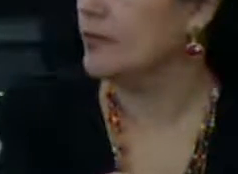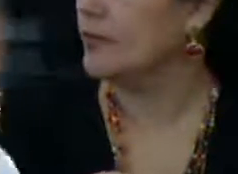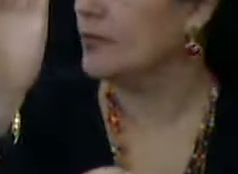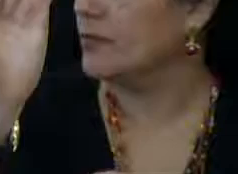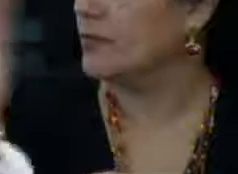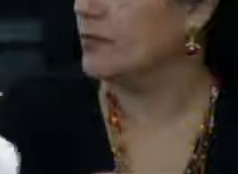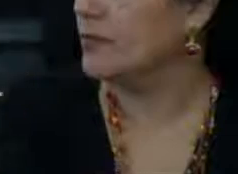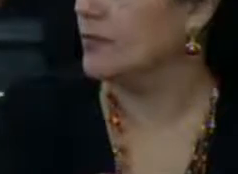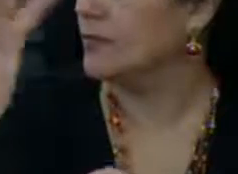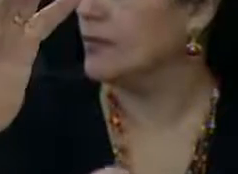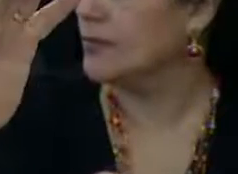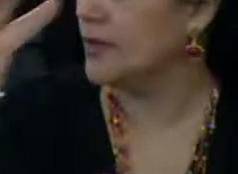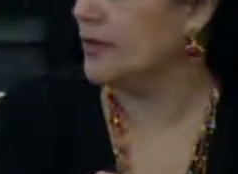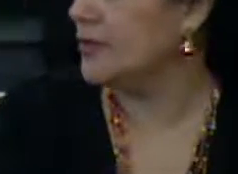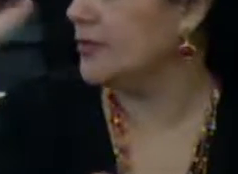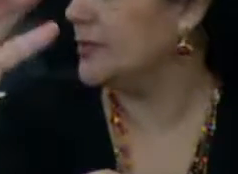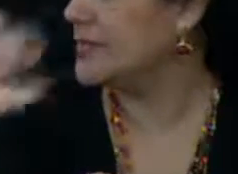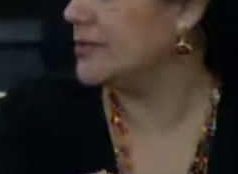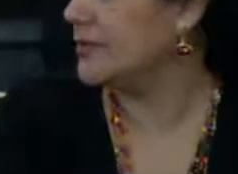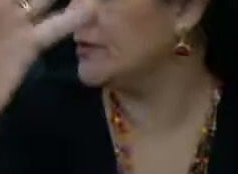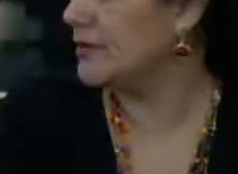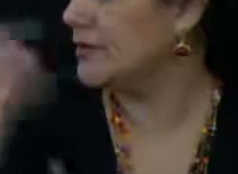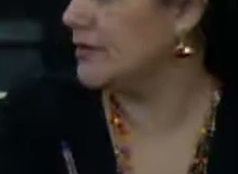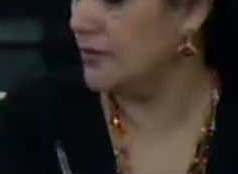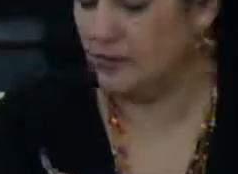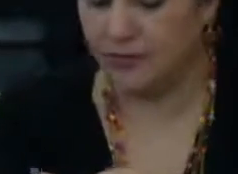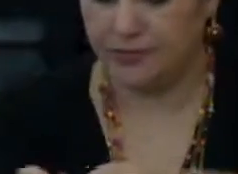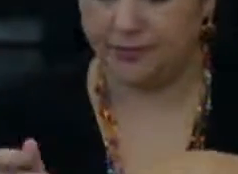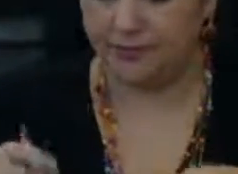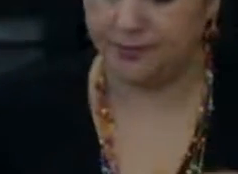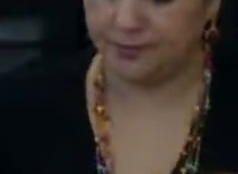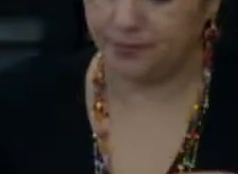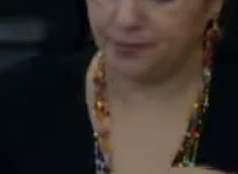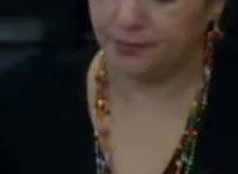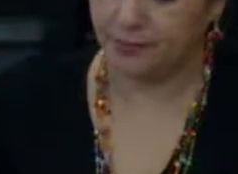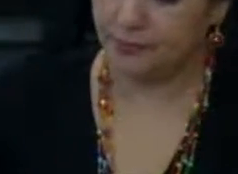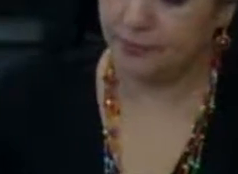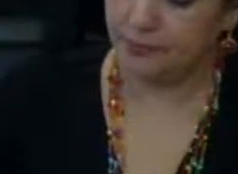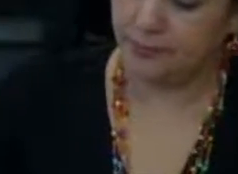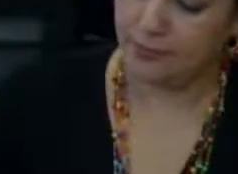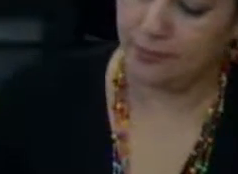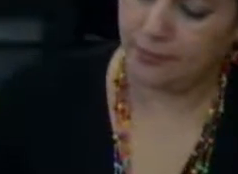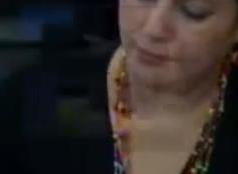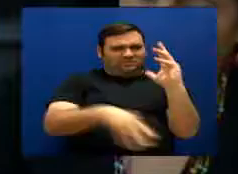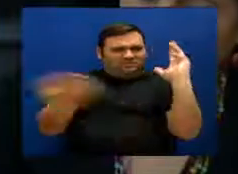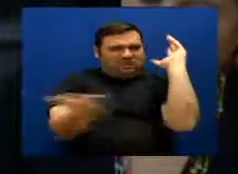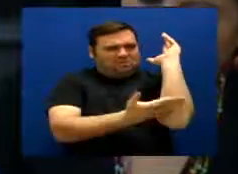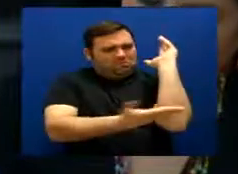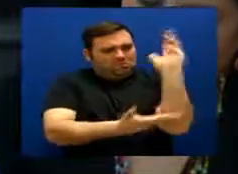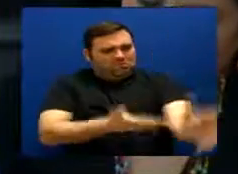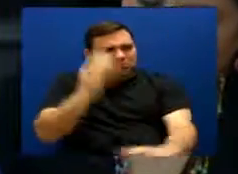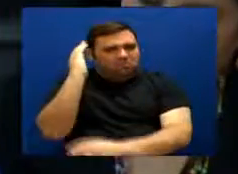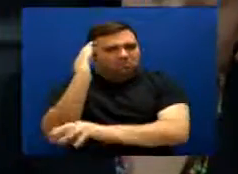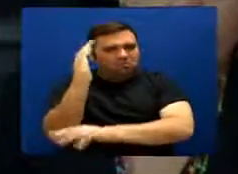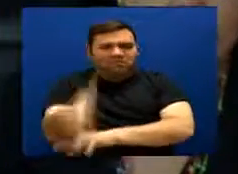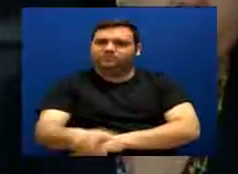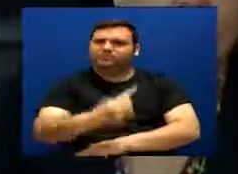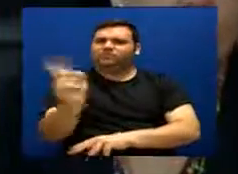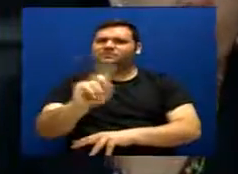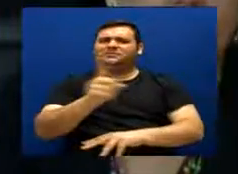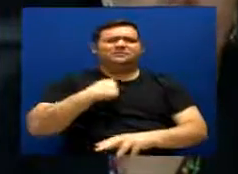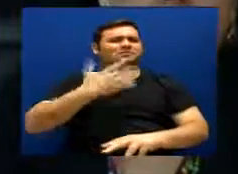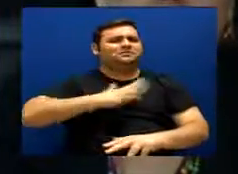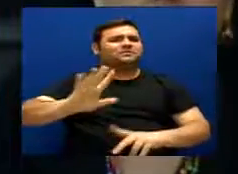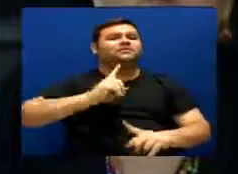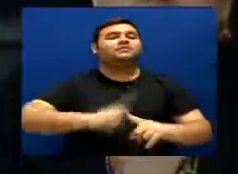Essas questões no meu gabinete também não passa. Cortar árvore, não. Aqui, desculpe, mas aqui é só a Secretaria de Meio Ambiente.